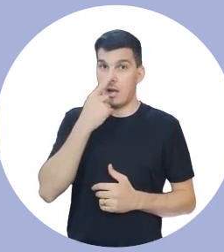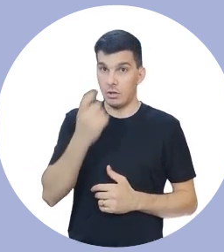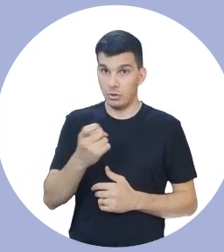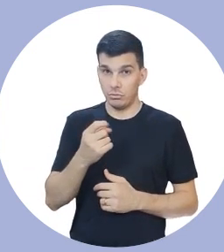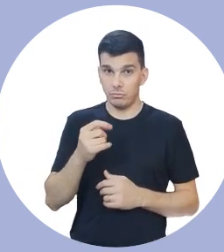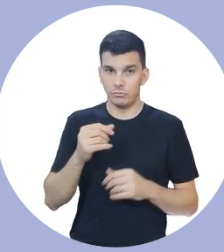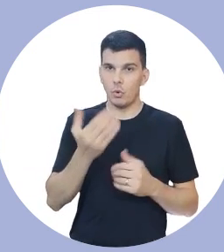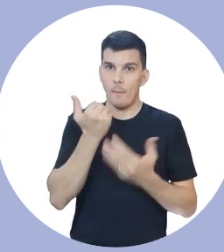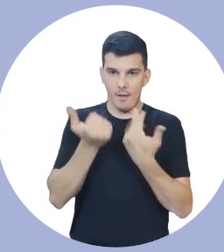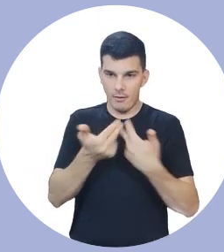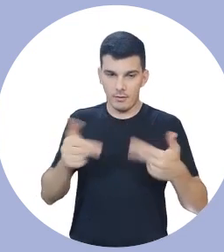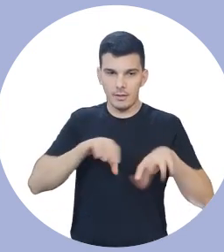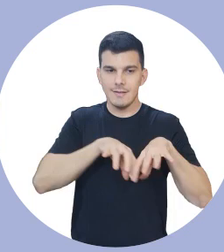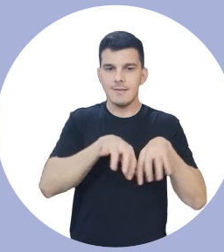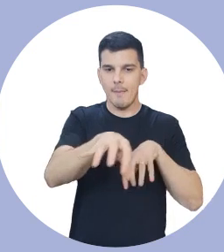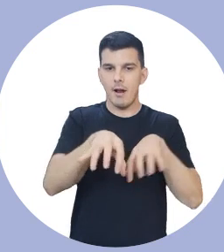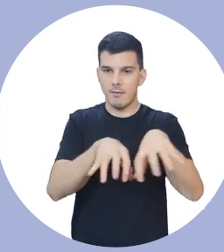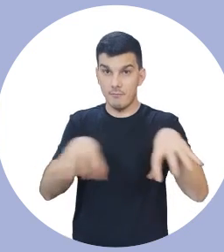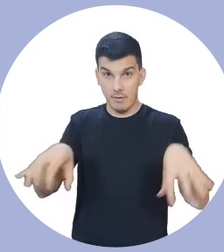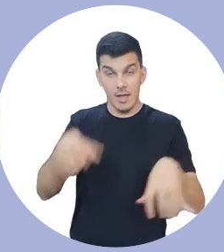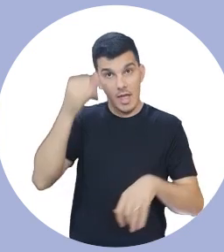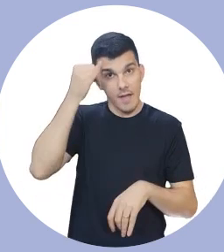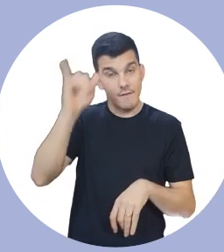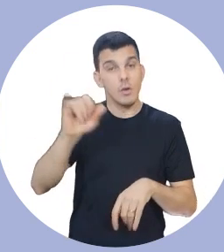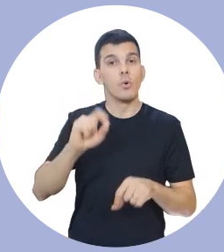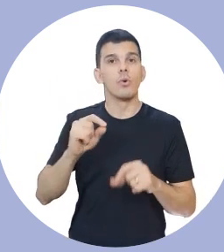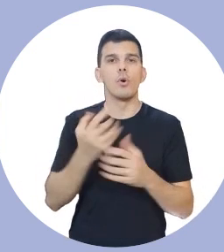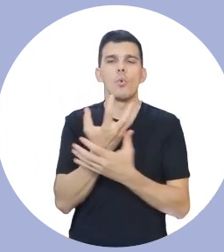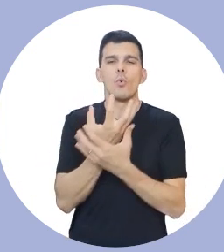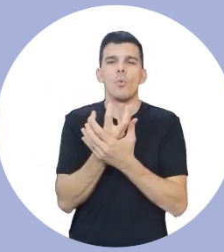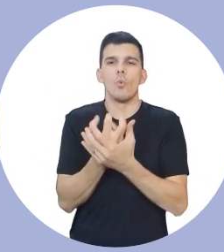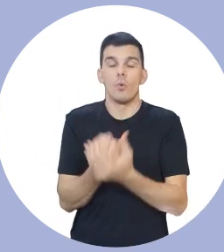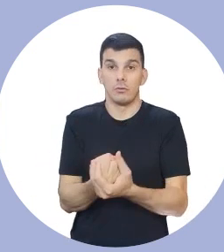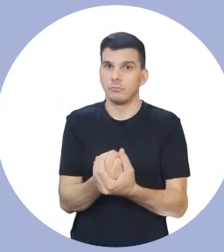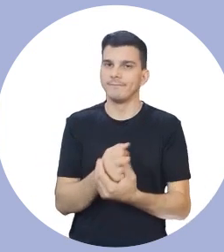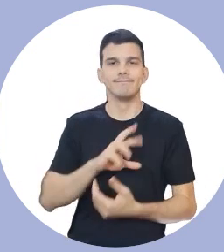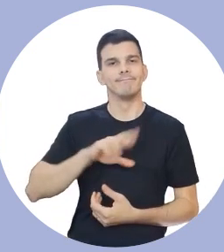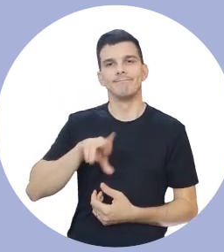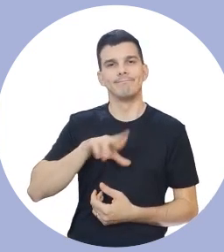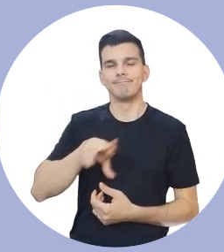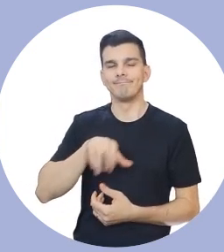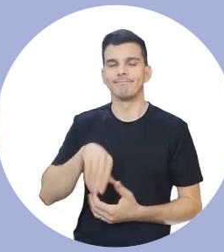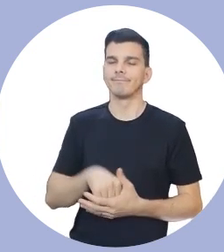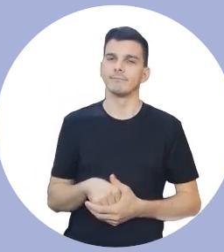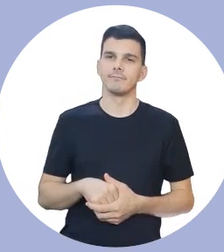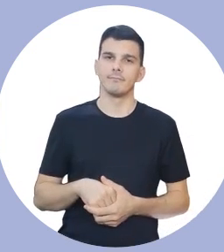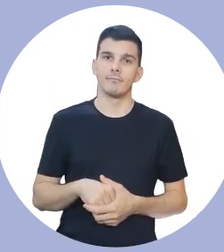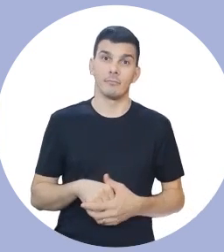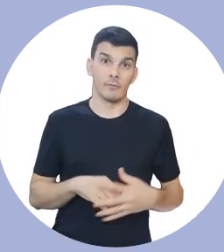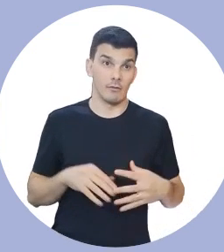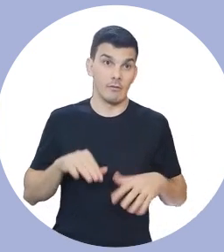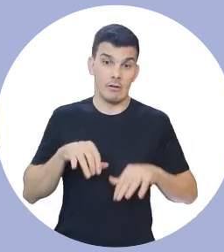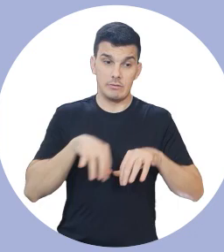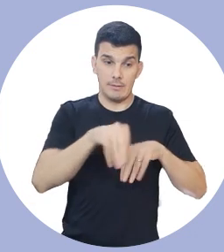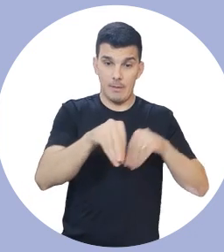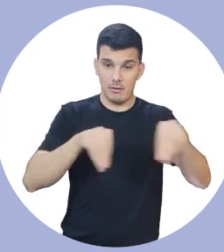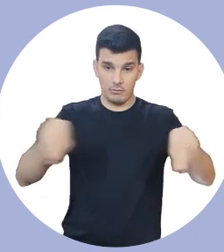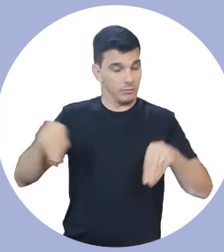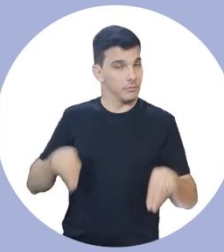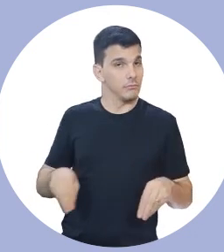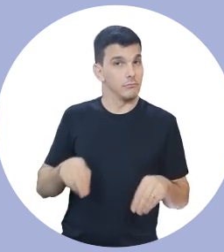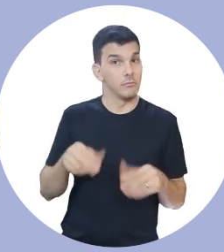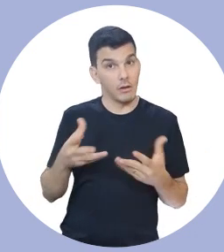lixo orgânico é completamente separado do lixo inorgânico, evitando a formação de chorume. Não. Nem sempre os processos